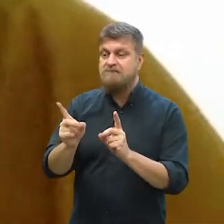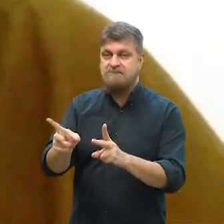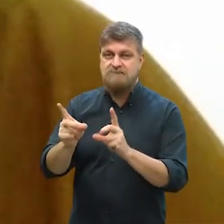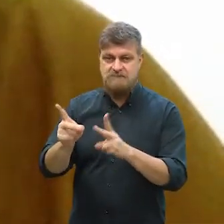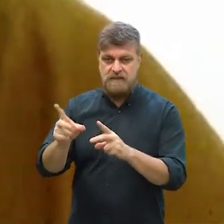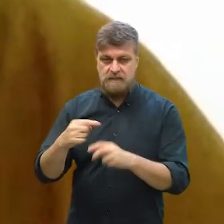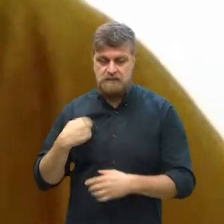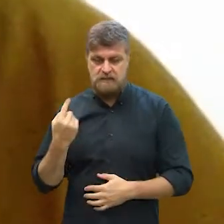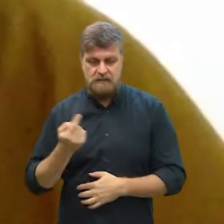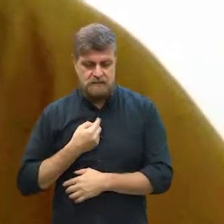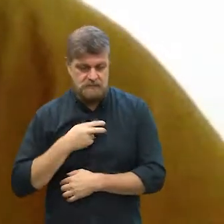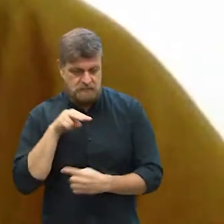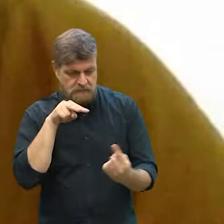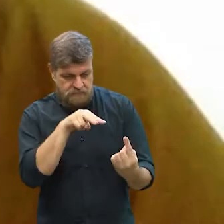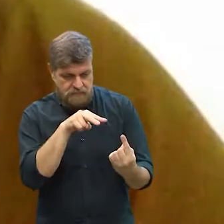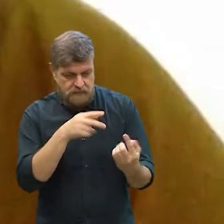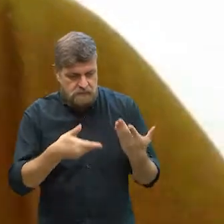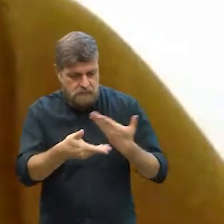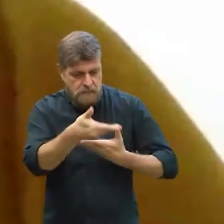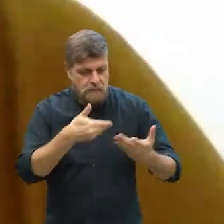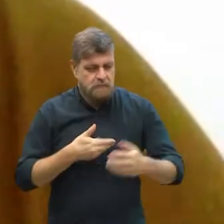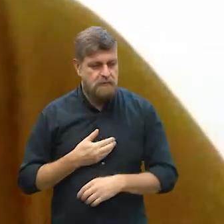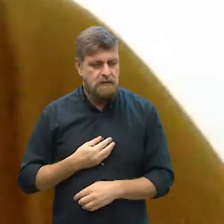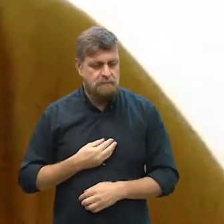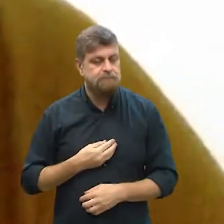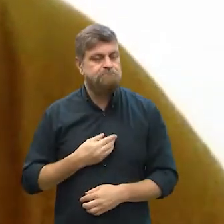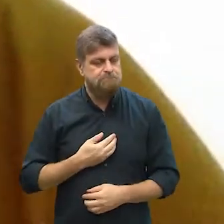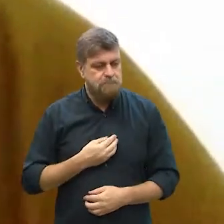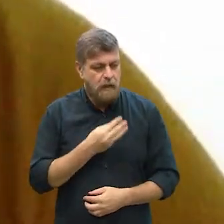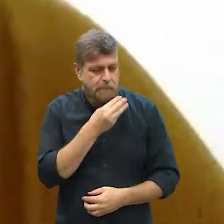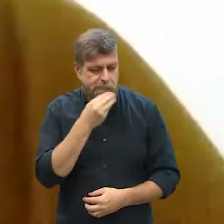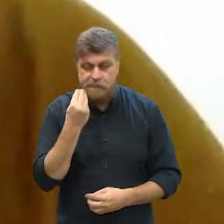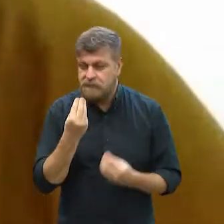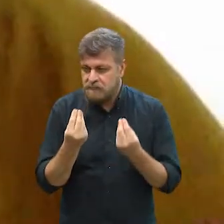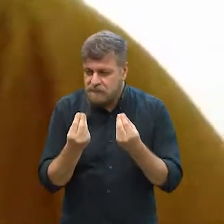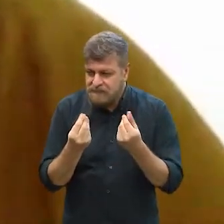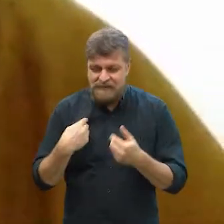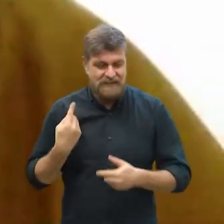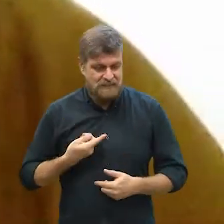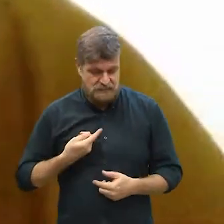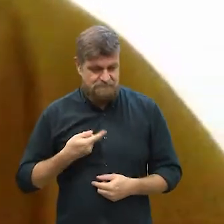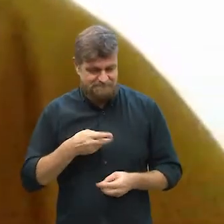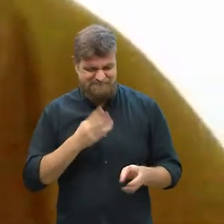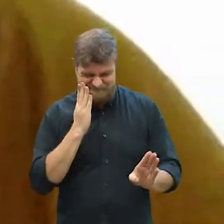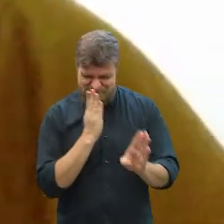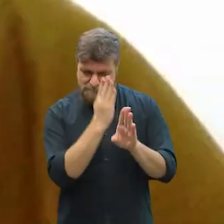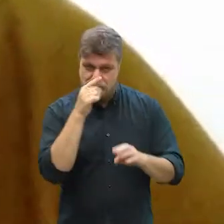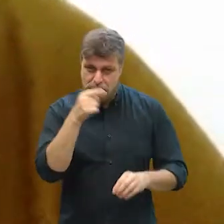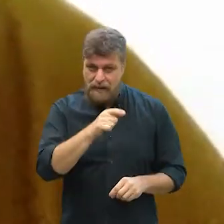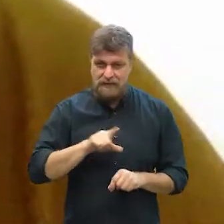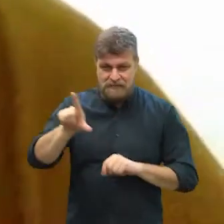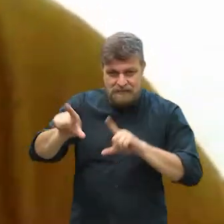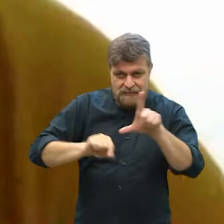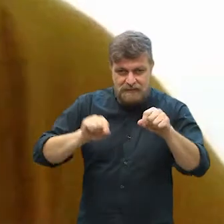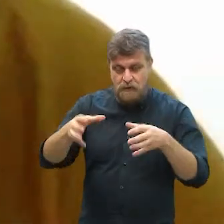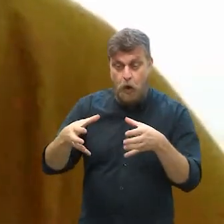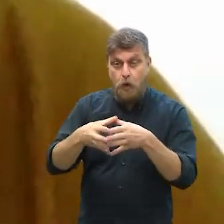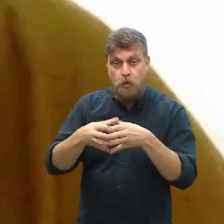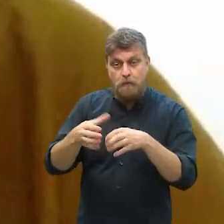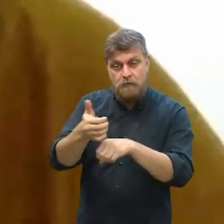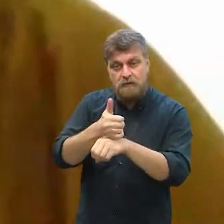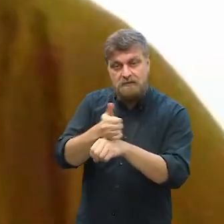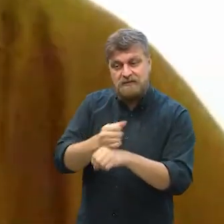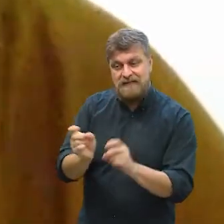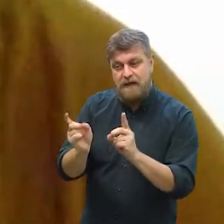se vende para a gente na primeira conversa, ela já vai ser a pessoa que a gente precisa na linha de frente, né? Quando a gente estava compondo principalmente o time de